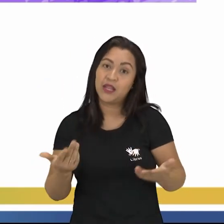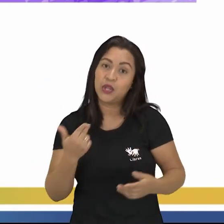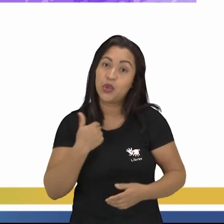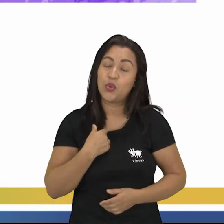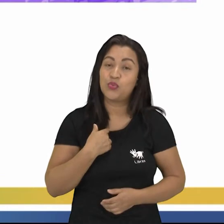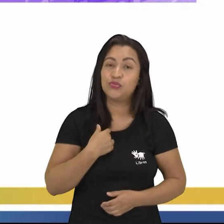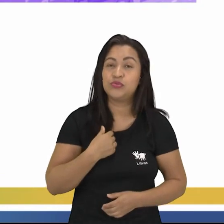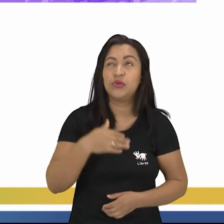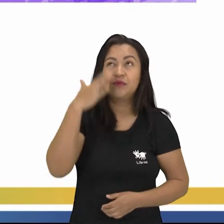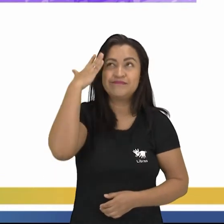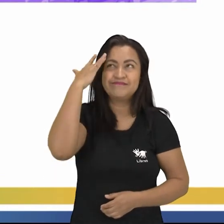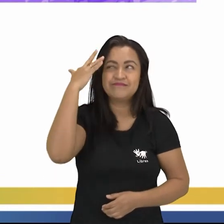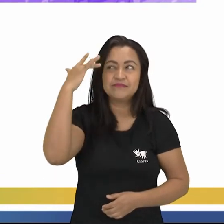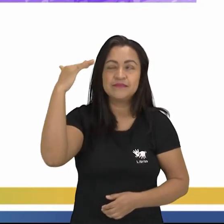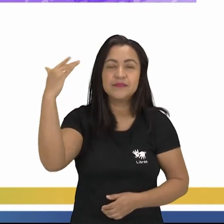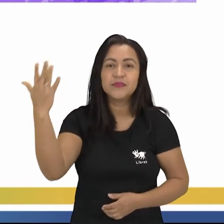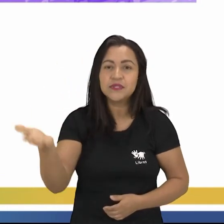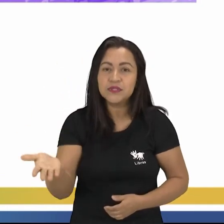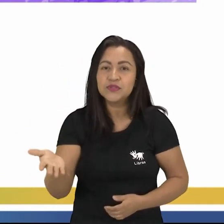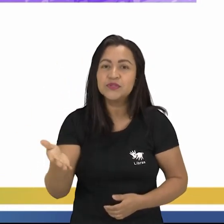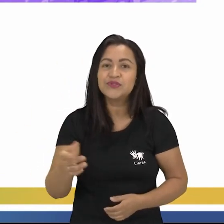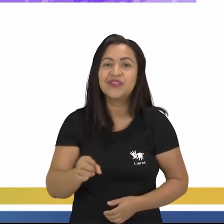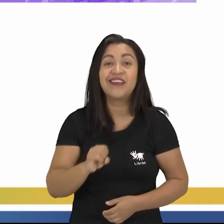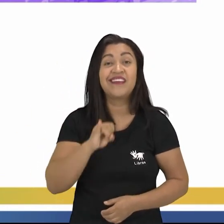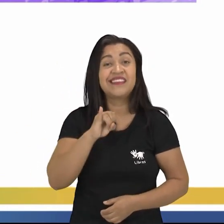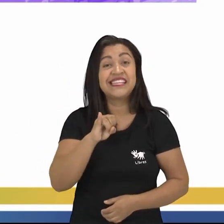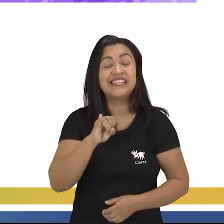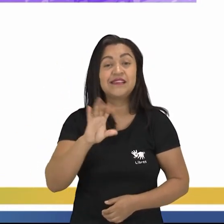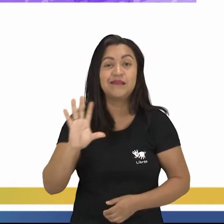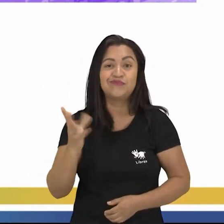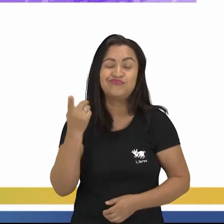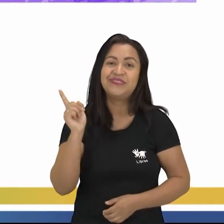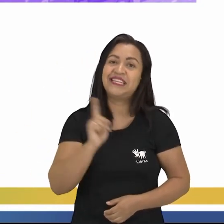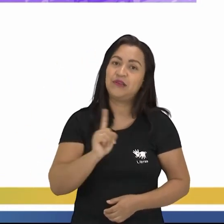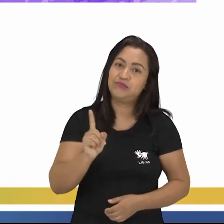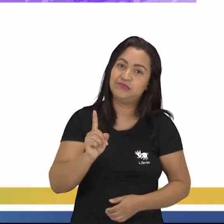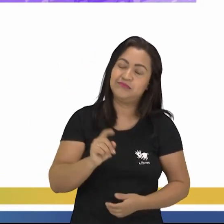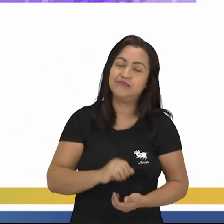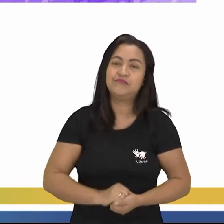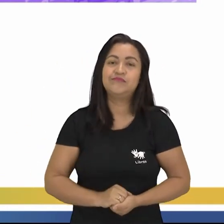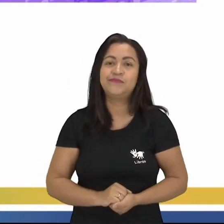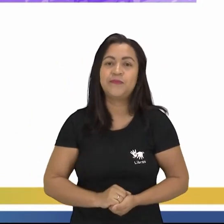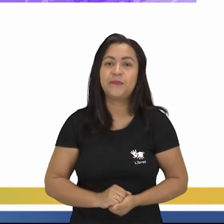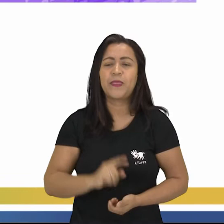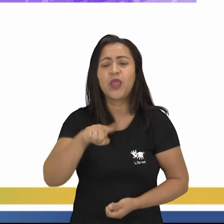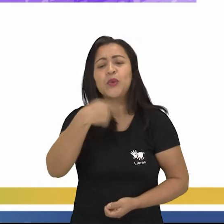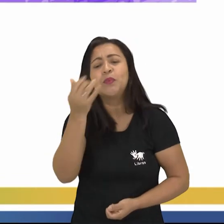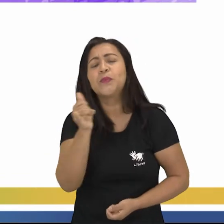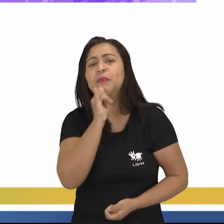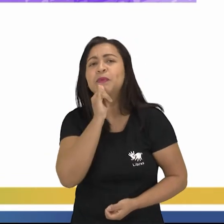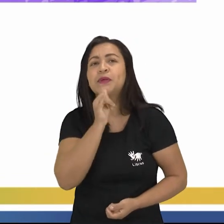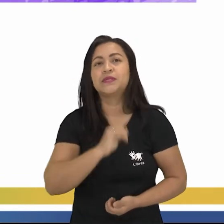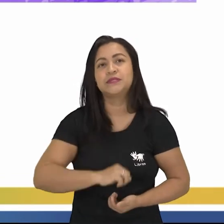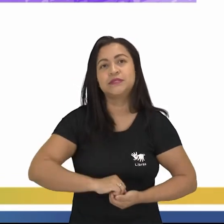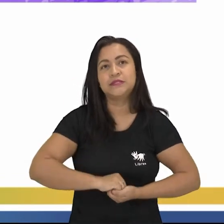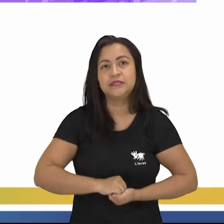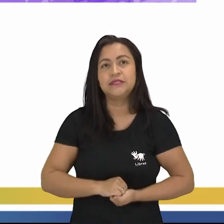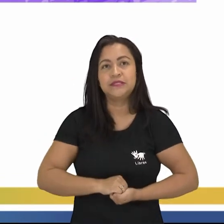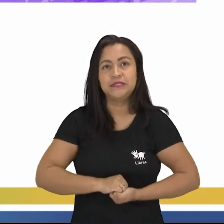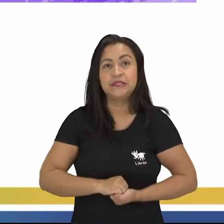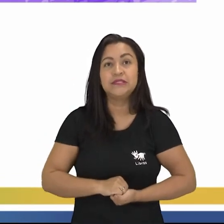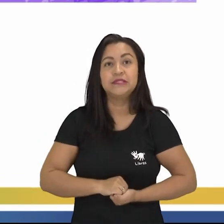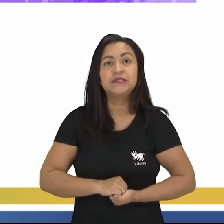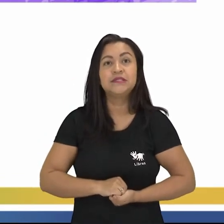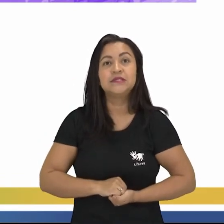uma imaginação se aquela coisa não tivesse acontecido. Outro exemplo. If I had gone to